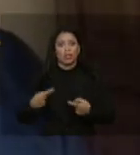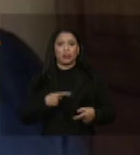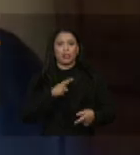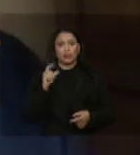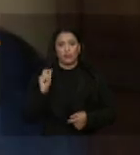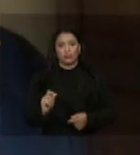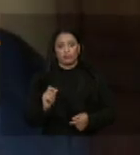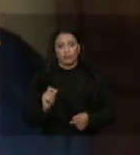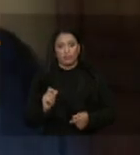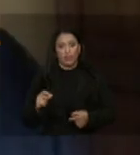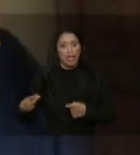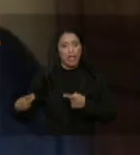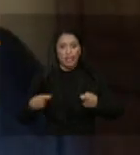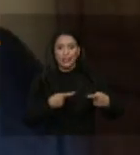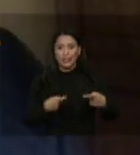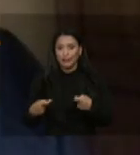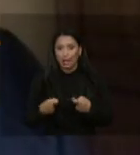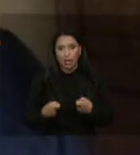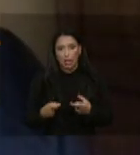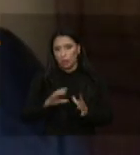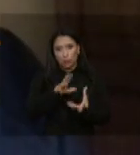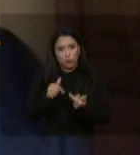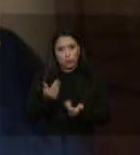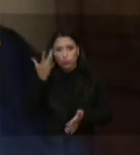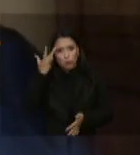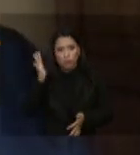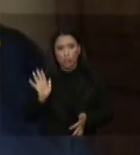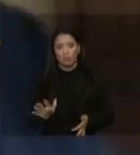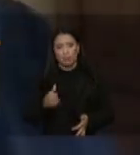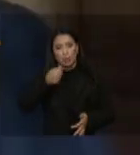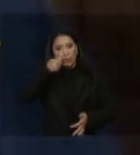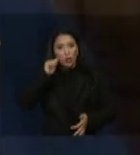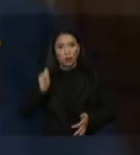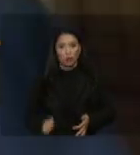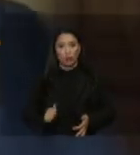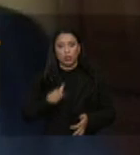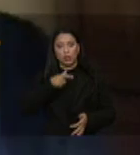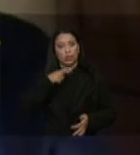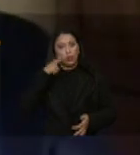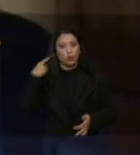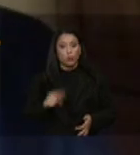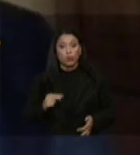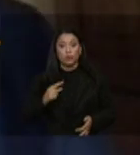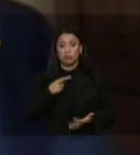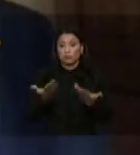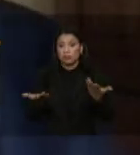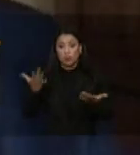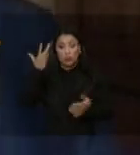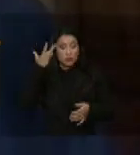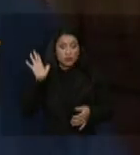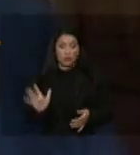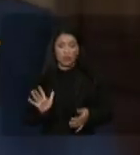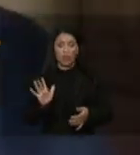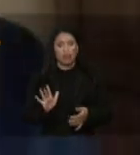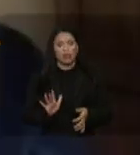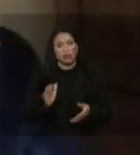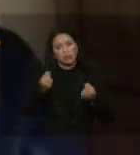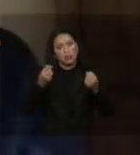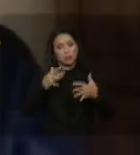uma sede eufemismos que o governo é divulga segundo a impresso apenas reproduzir não estou fazendo